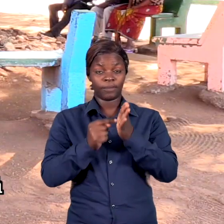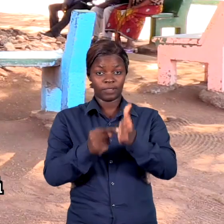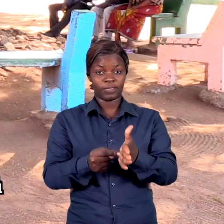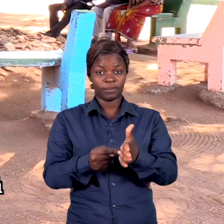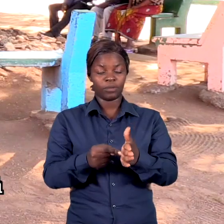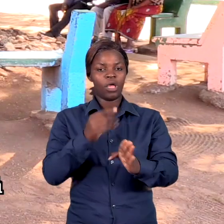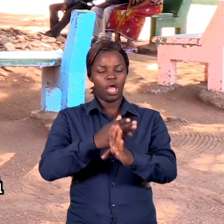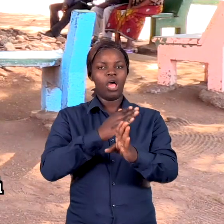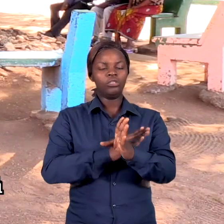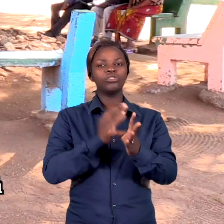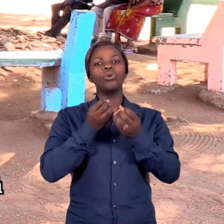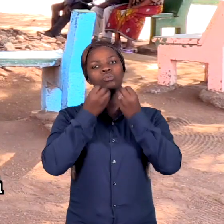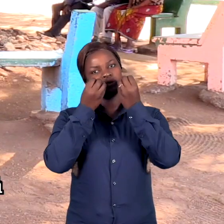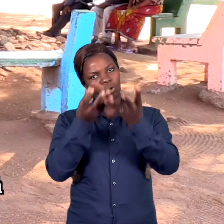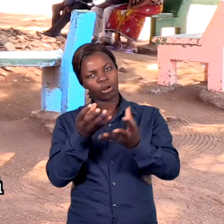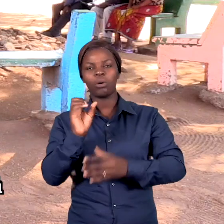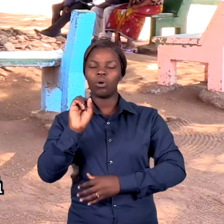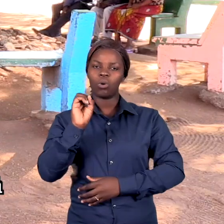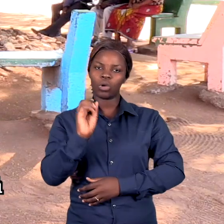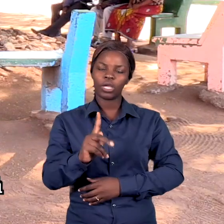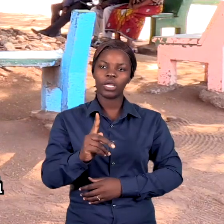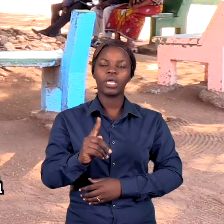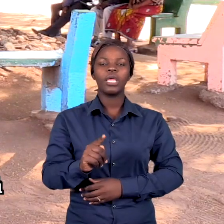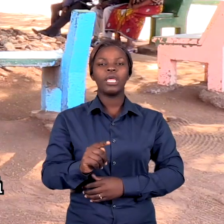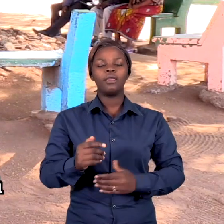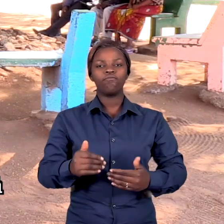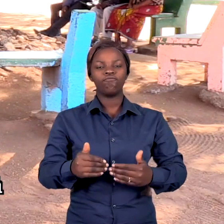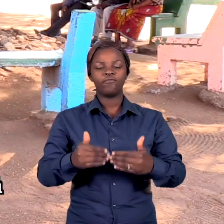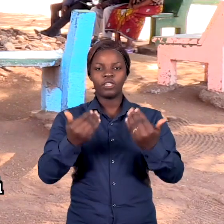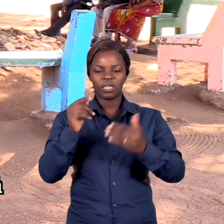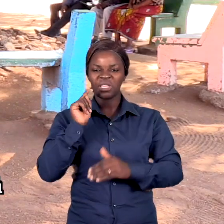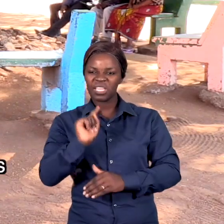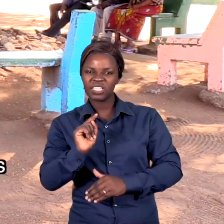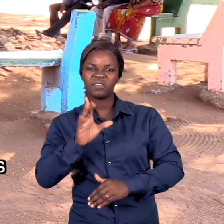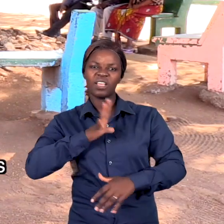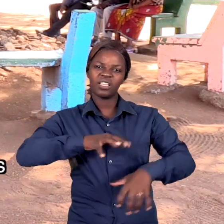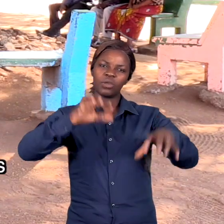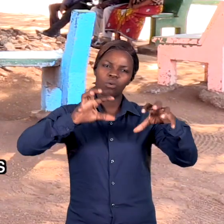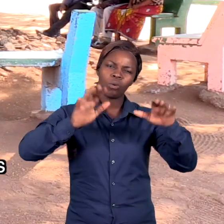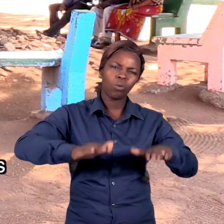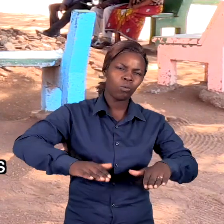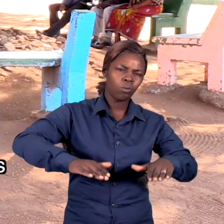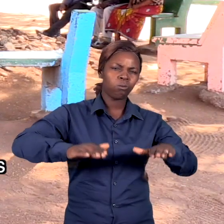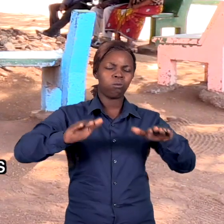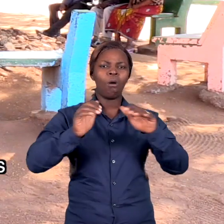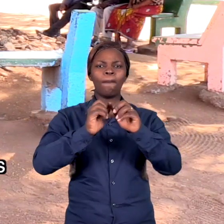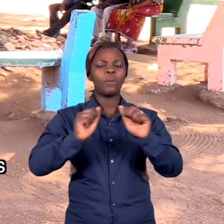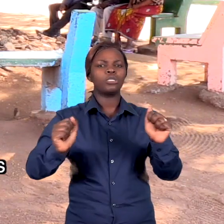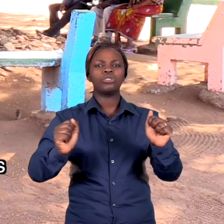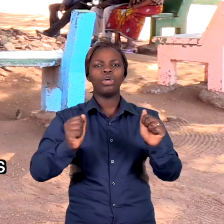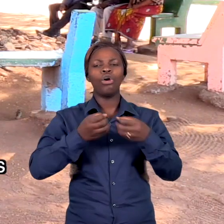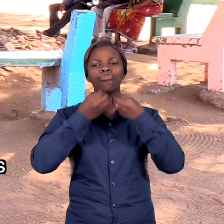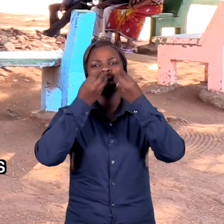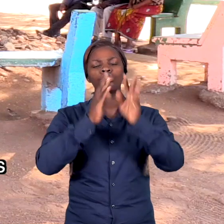Há situações em que, por exemplo, avisam, né, que haverão inundações, haverão chuvas